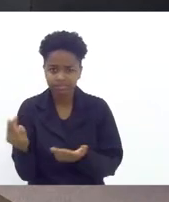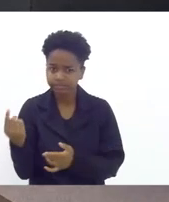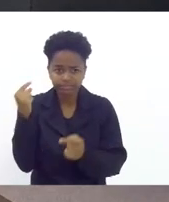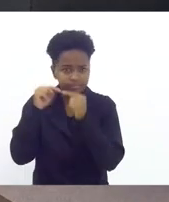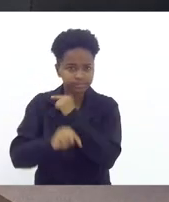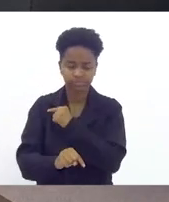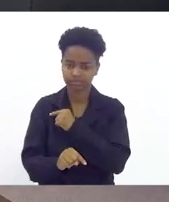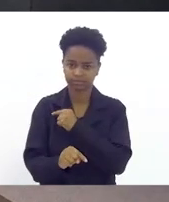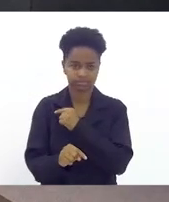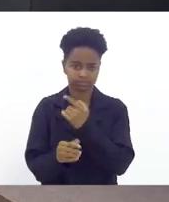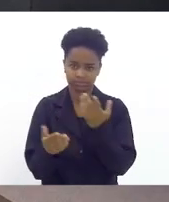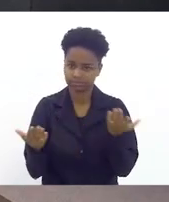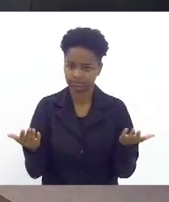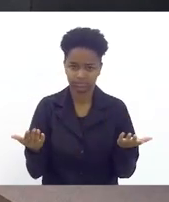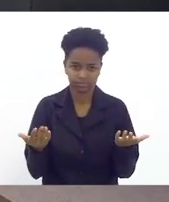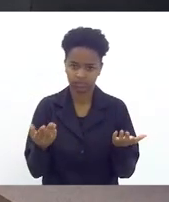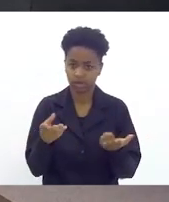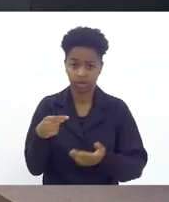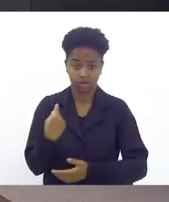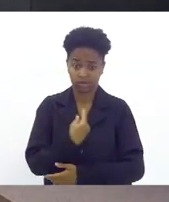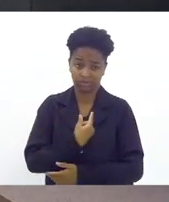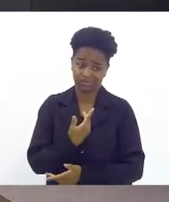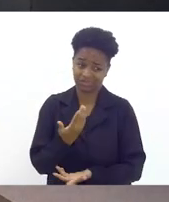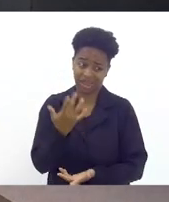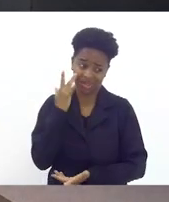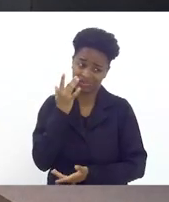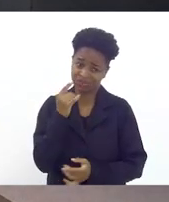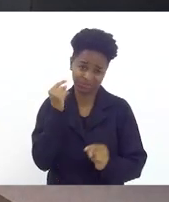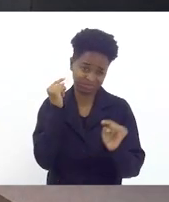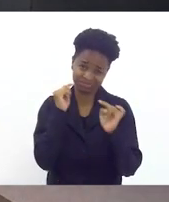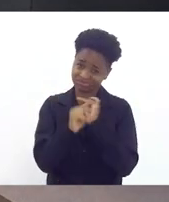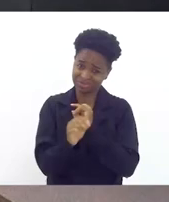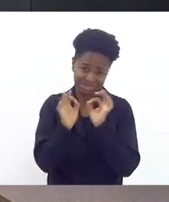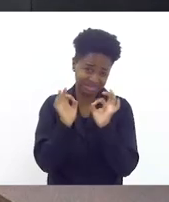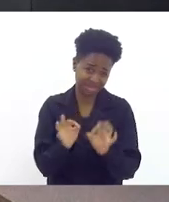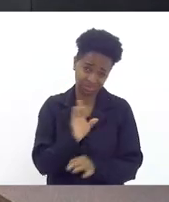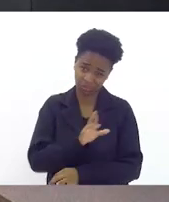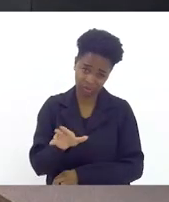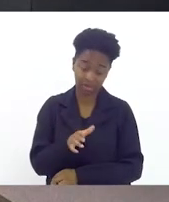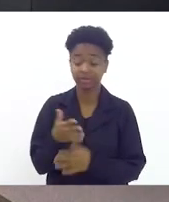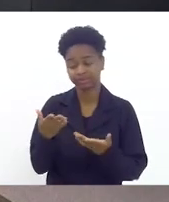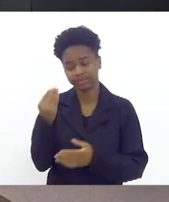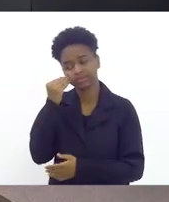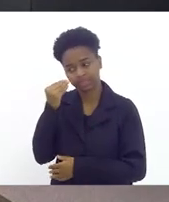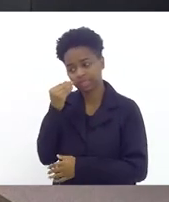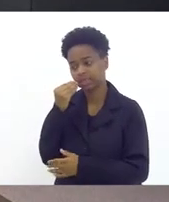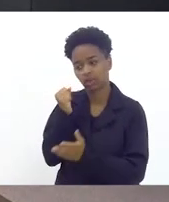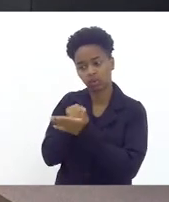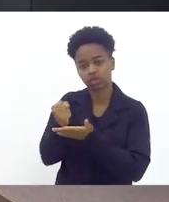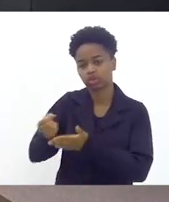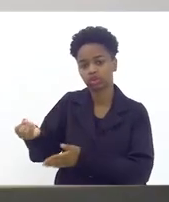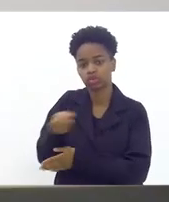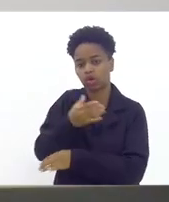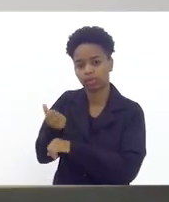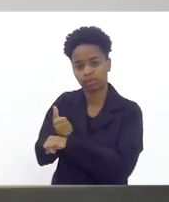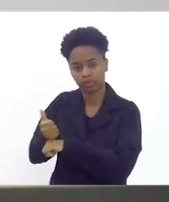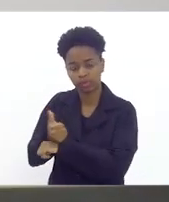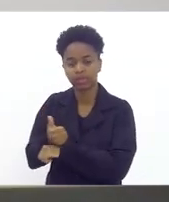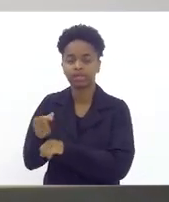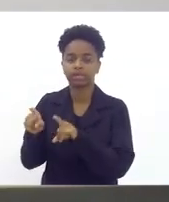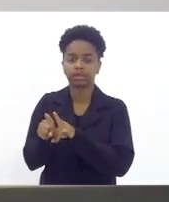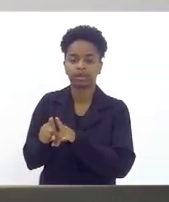que não é não é da dimensão adequada Não mas aí a ideia é tentar reverter esse cenário com a captação